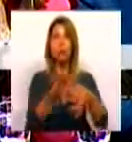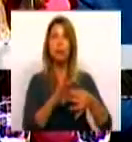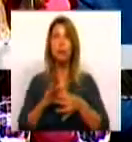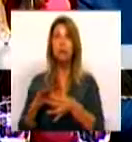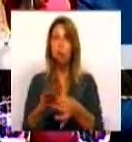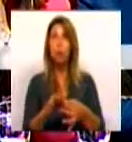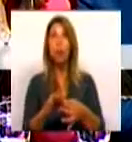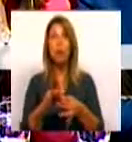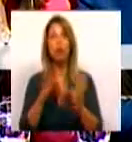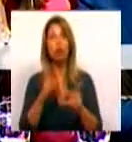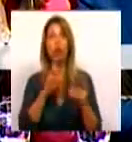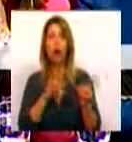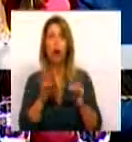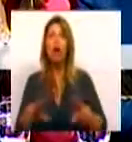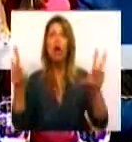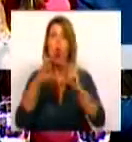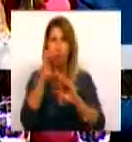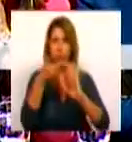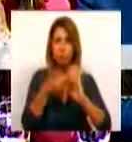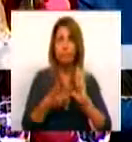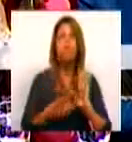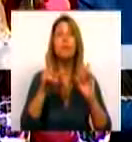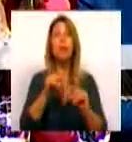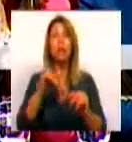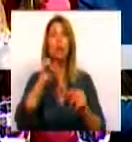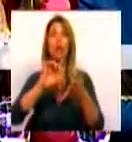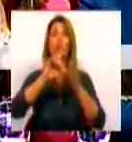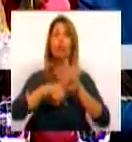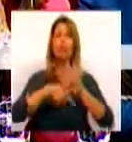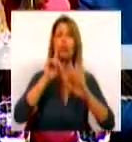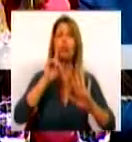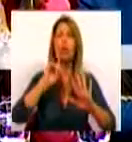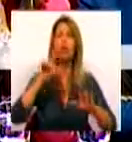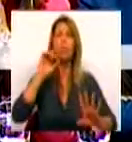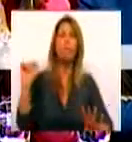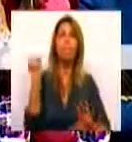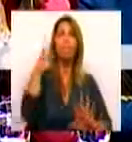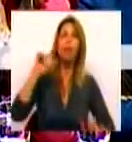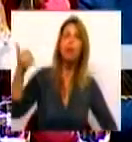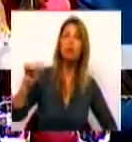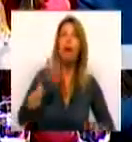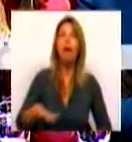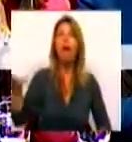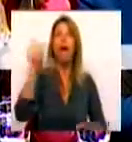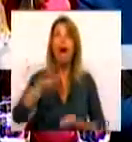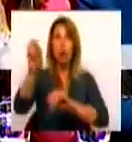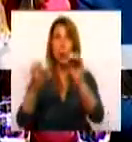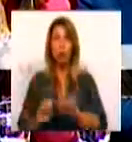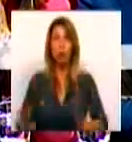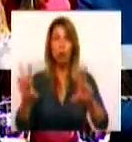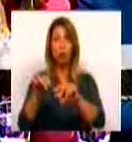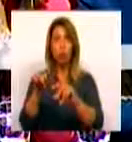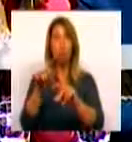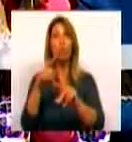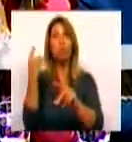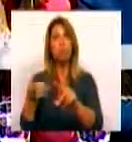temos vindo a executar no projeto piloto na área dos 9 concelhos dos incêndios